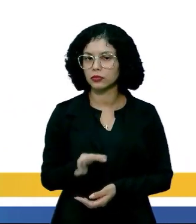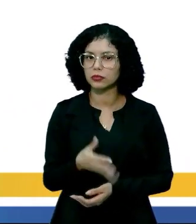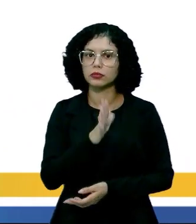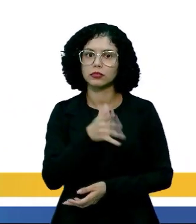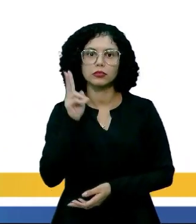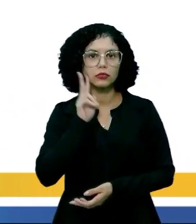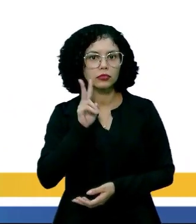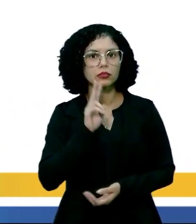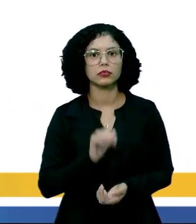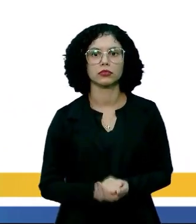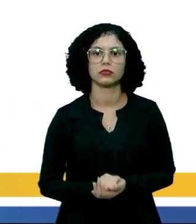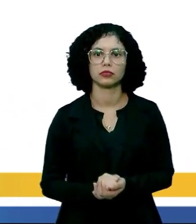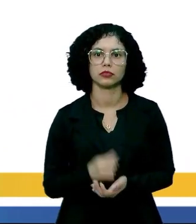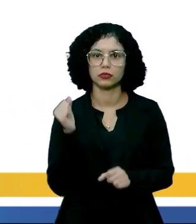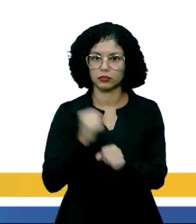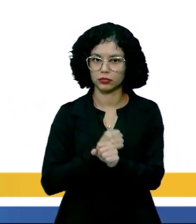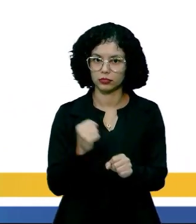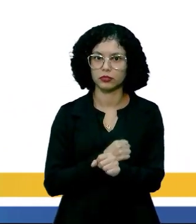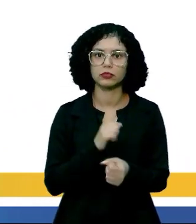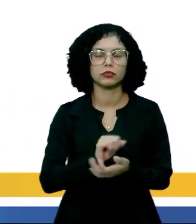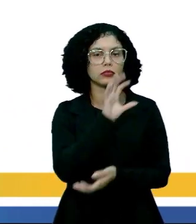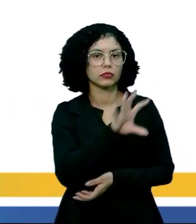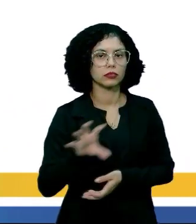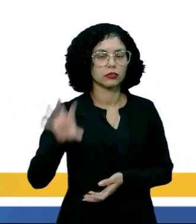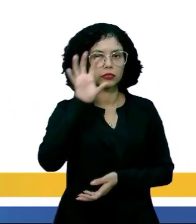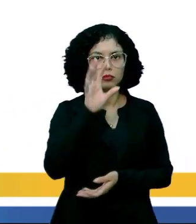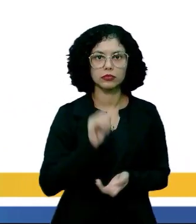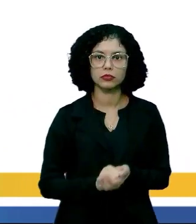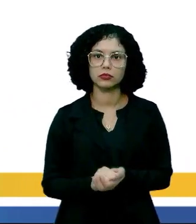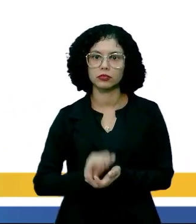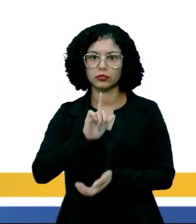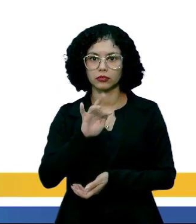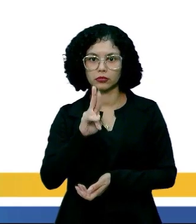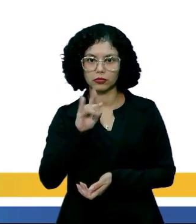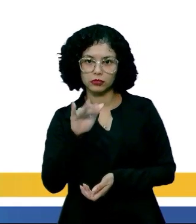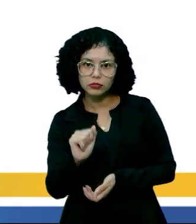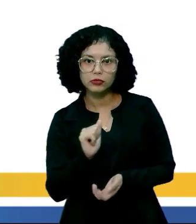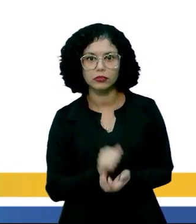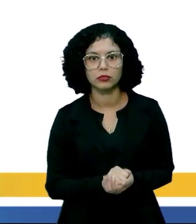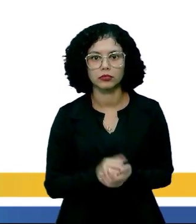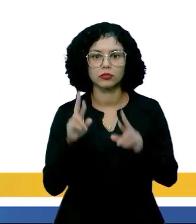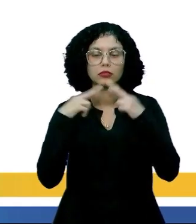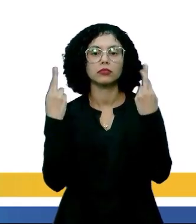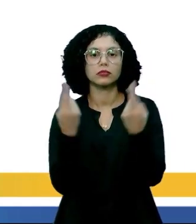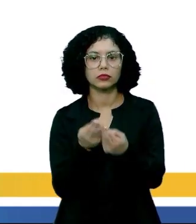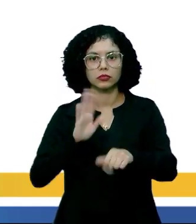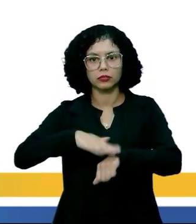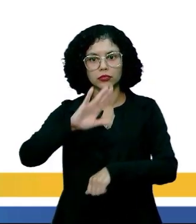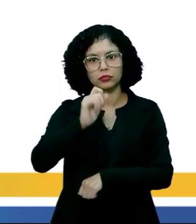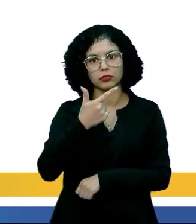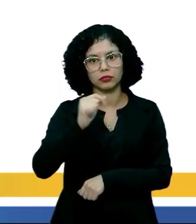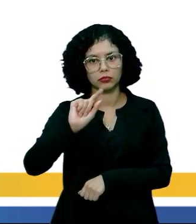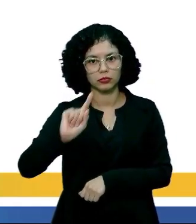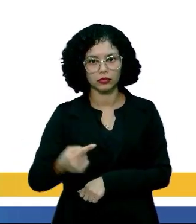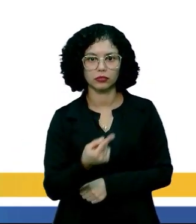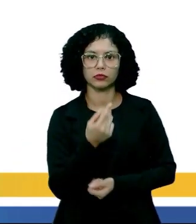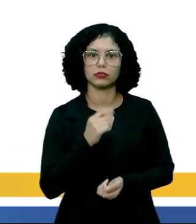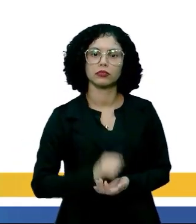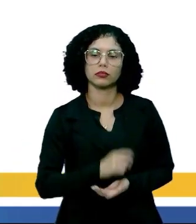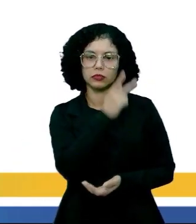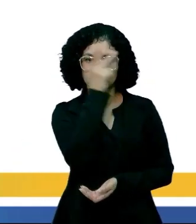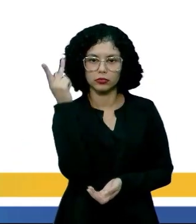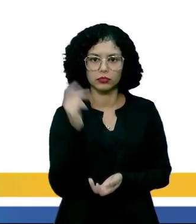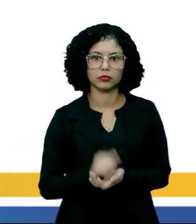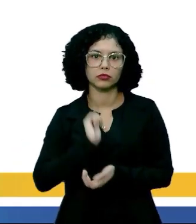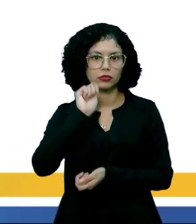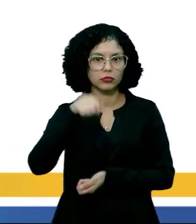né, se lembra, que foi construído ali na região onde hoje é o estado de Alagoas, reuniu mais de 20 mil pessoas e foi um